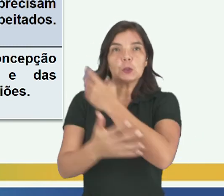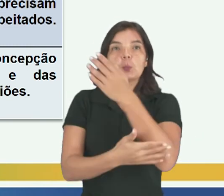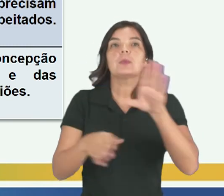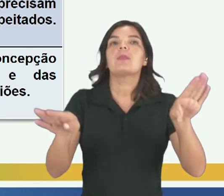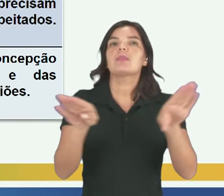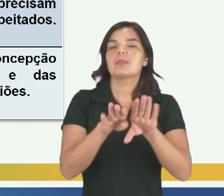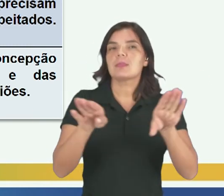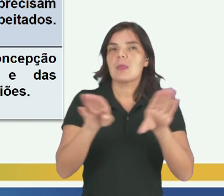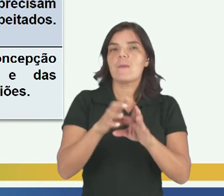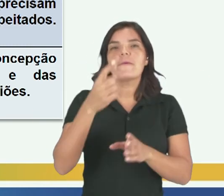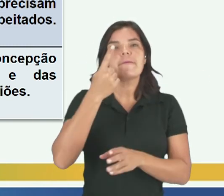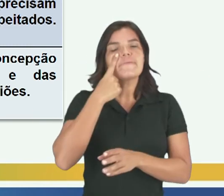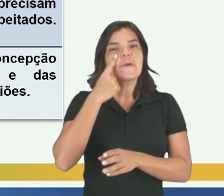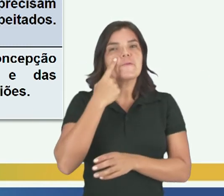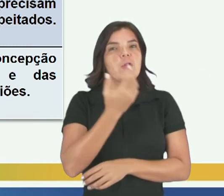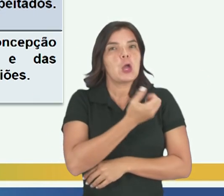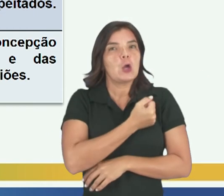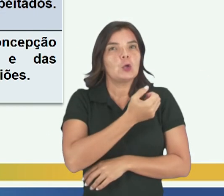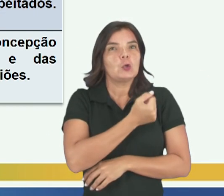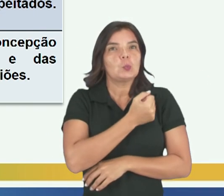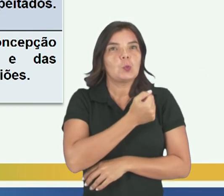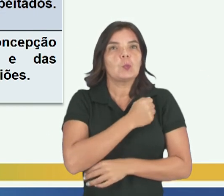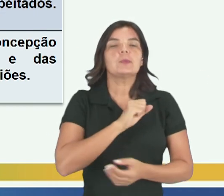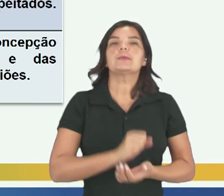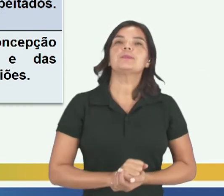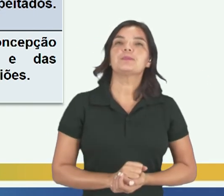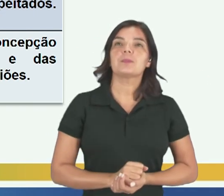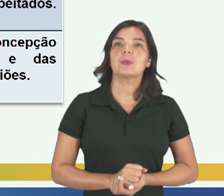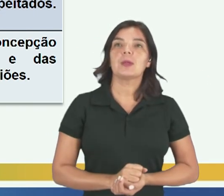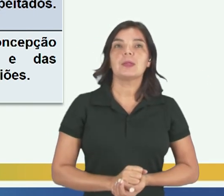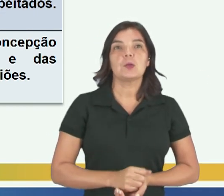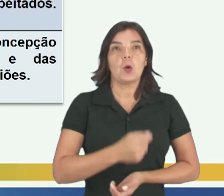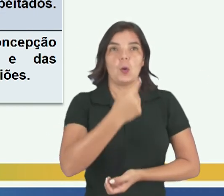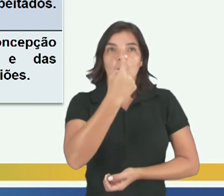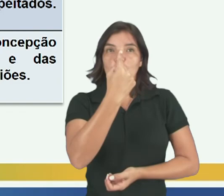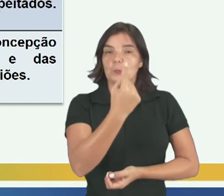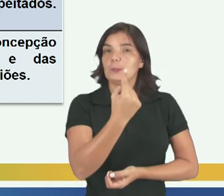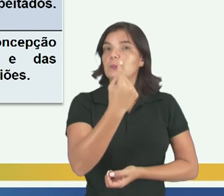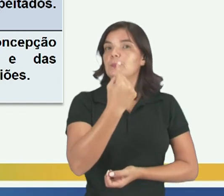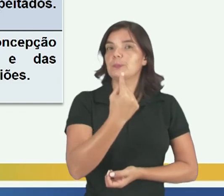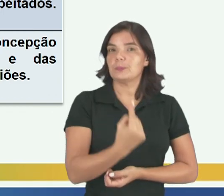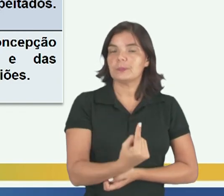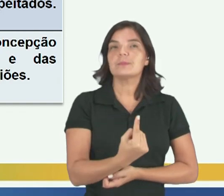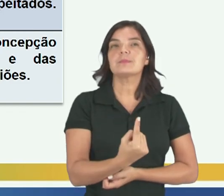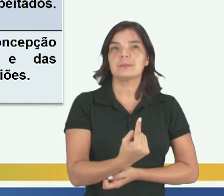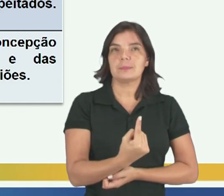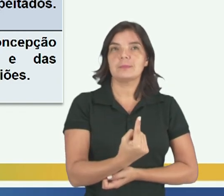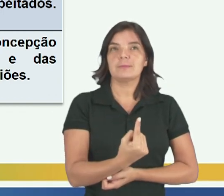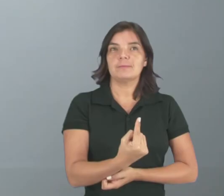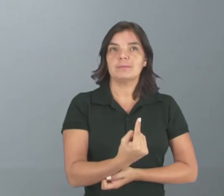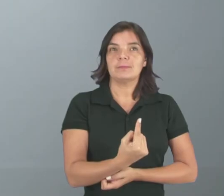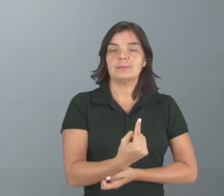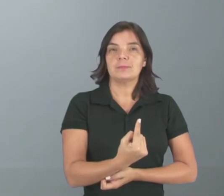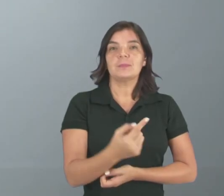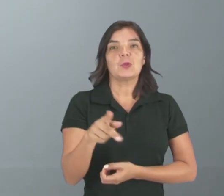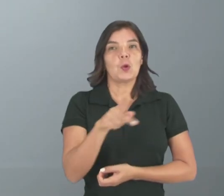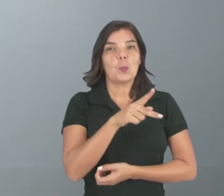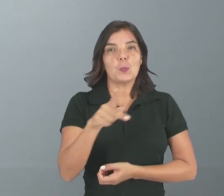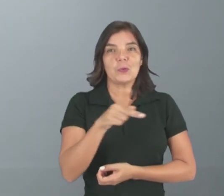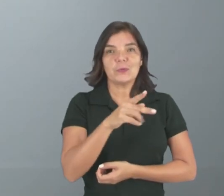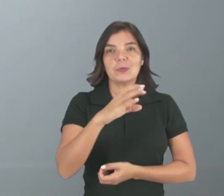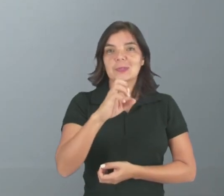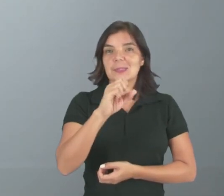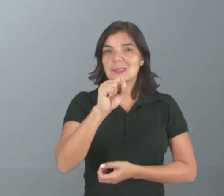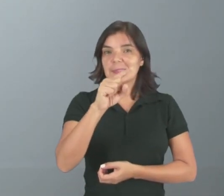um conceito, e você vai enumerar conforme está. Então está aí a forma mais correta. O professor César